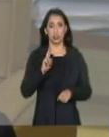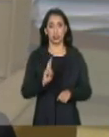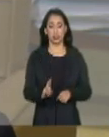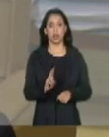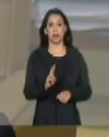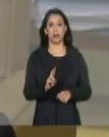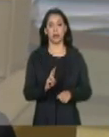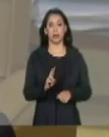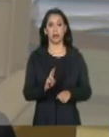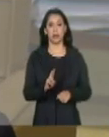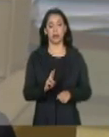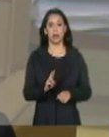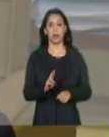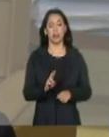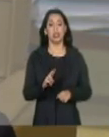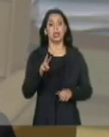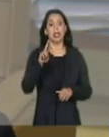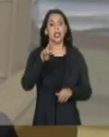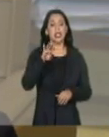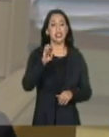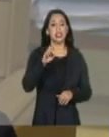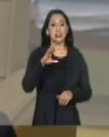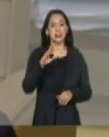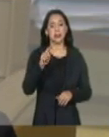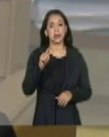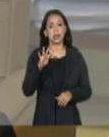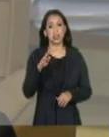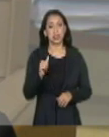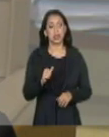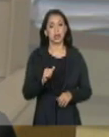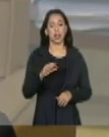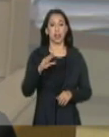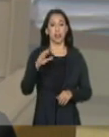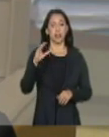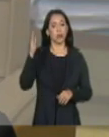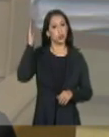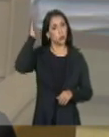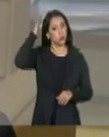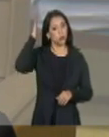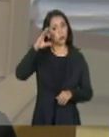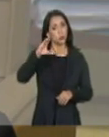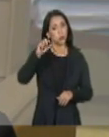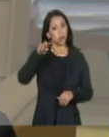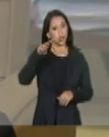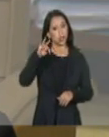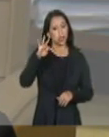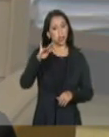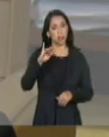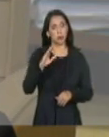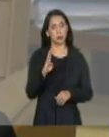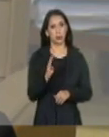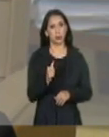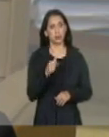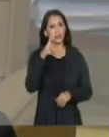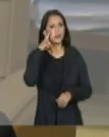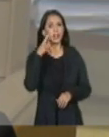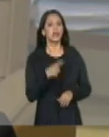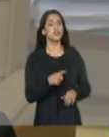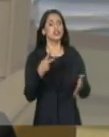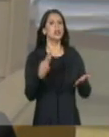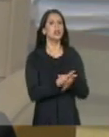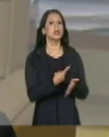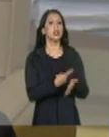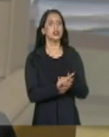da Receita em Curitiba. Vê se você olha lá como anda aquele personagem,